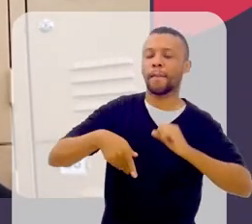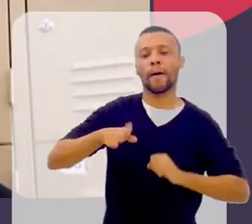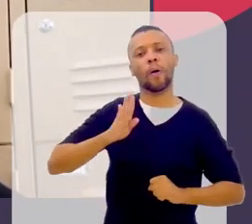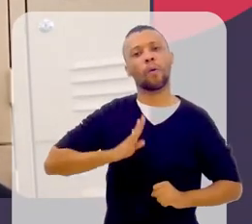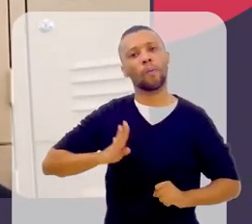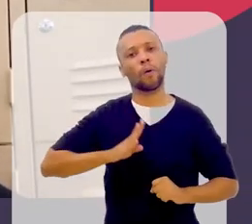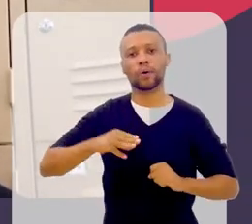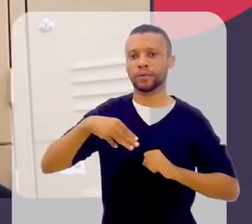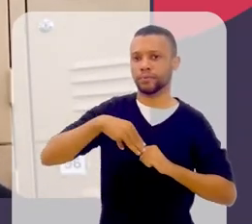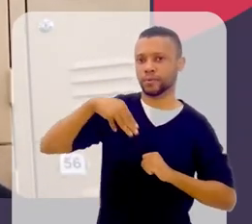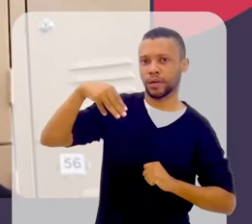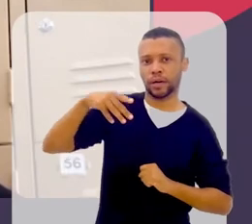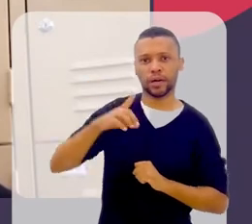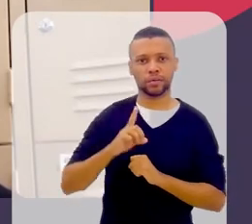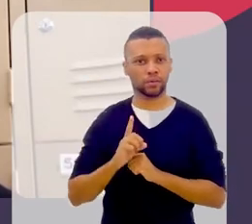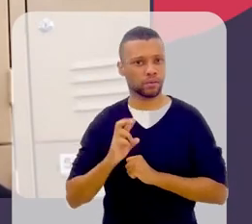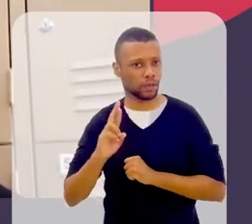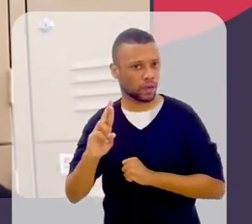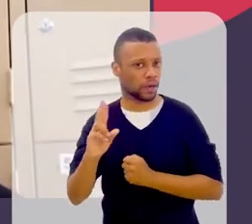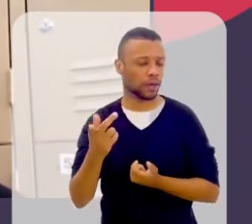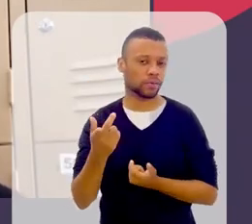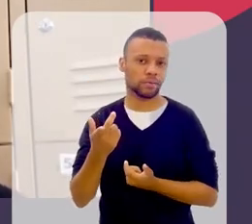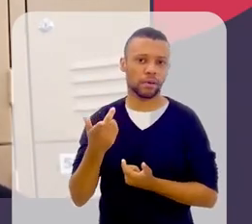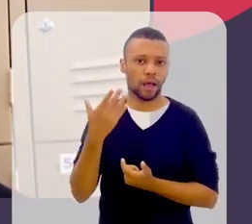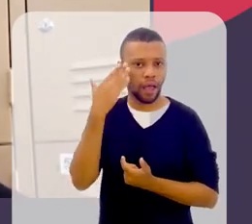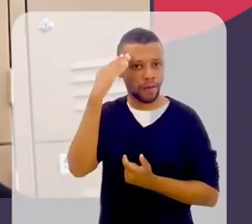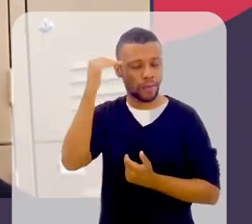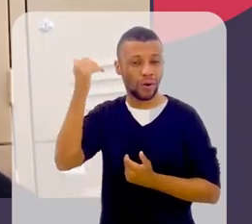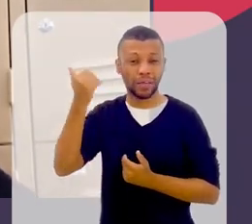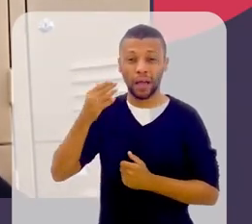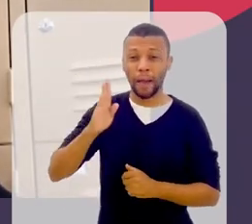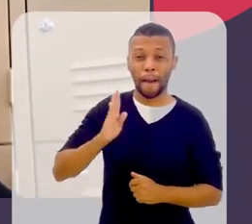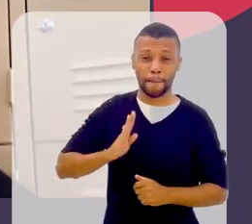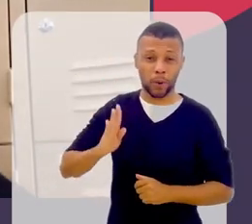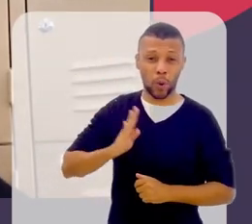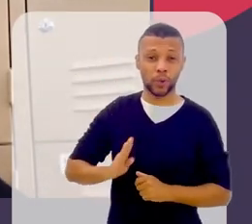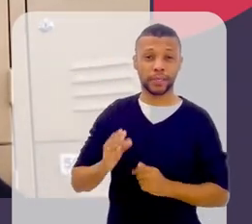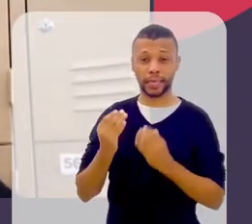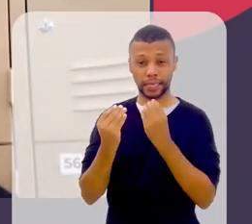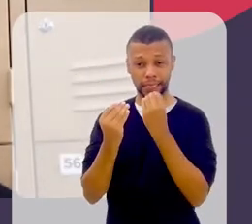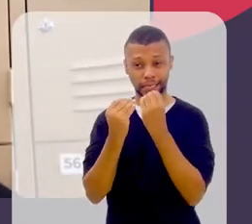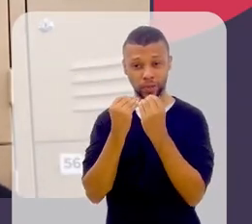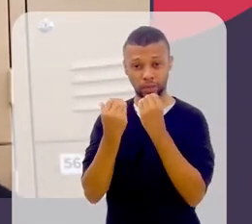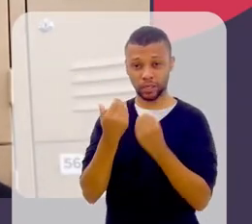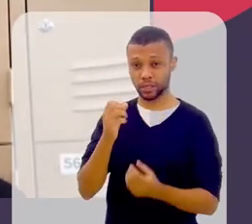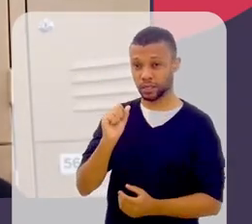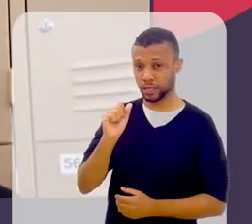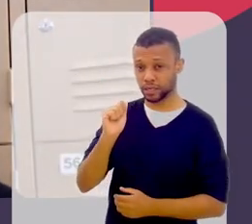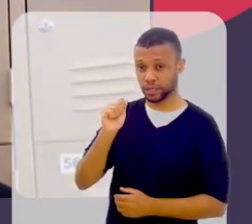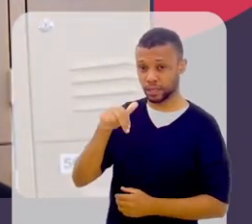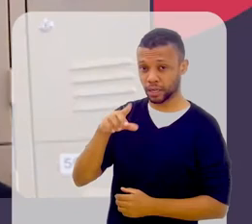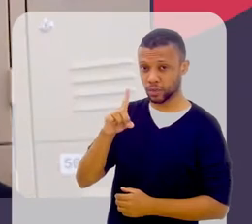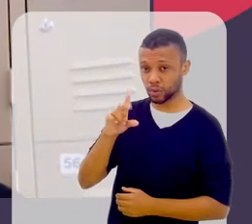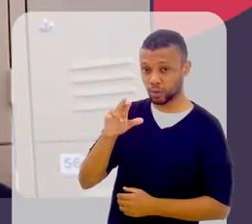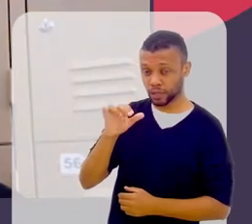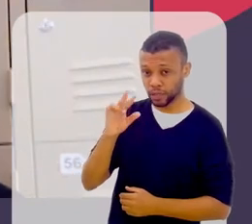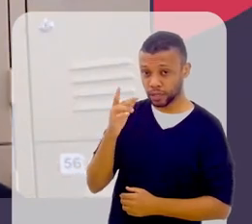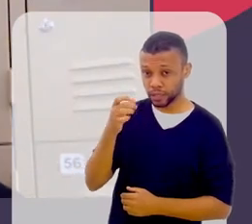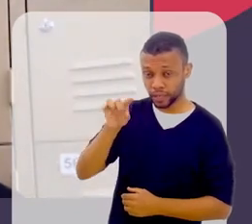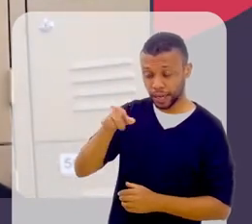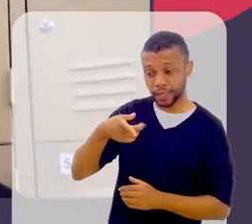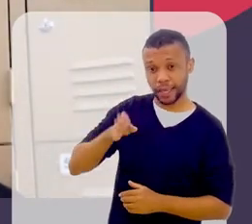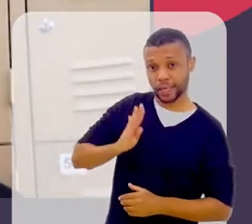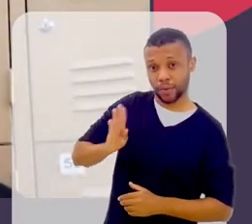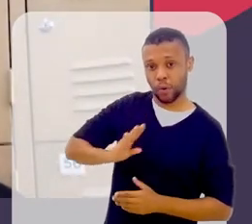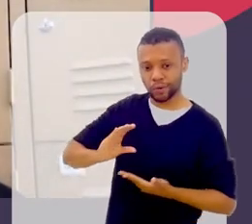mestrado, doutorado, pós-doutorado, com as famosas bolsas sanduíche. As Sanduíche, bolsas é. sanduíche na